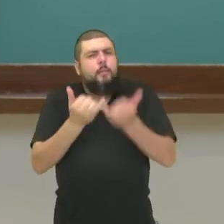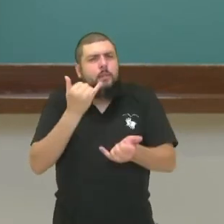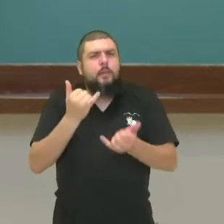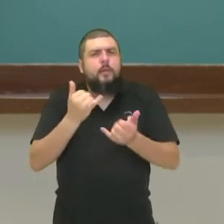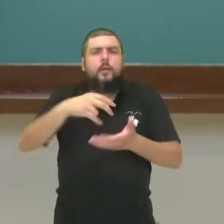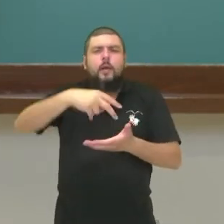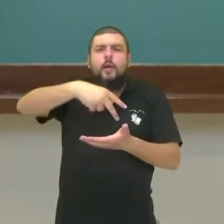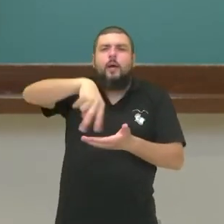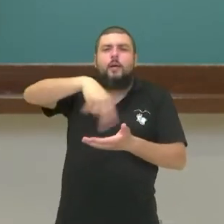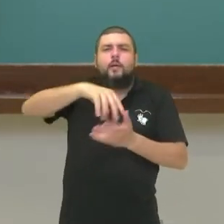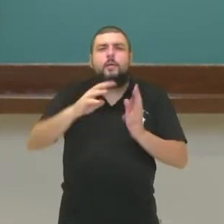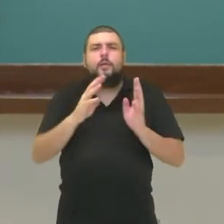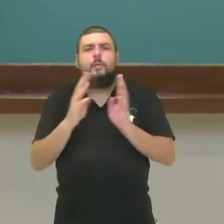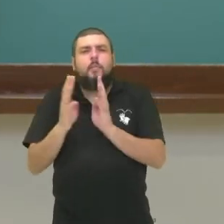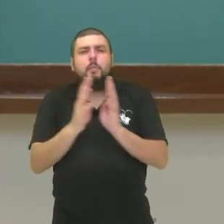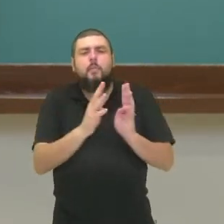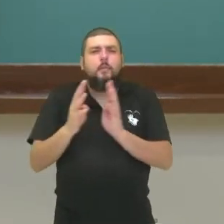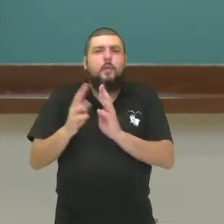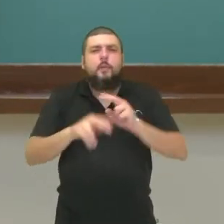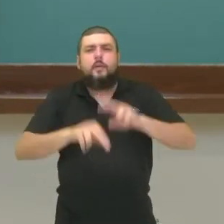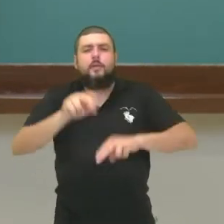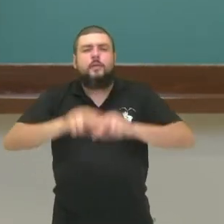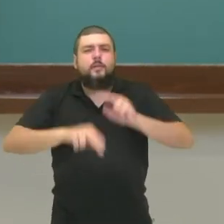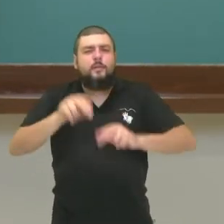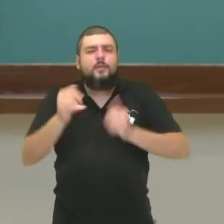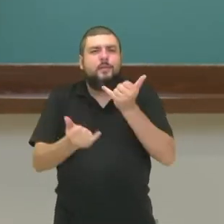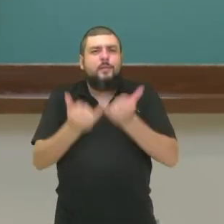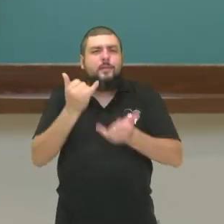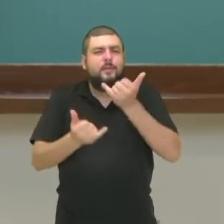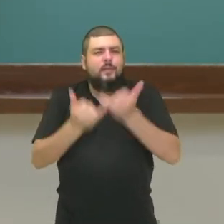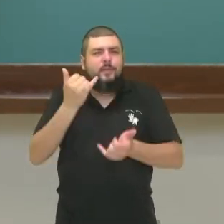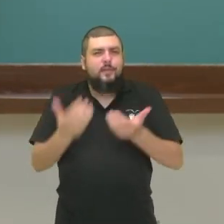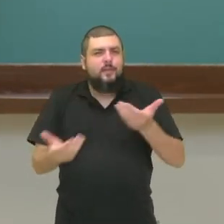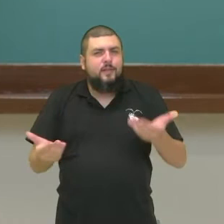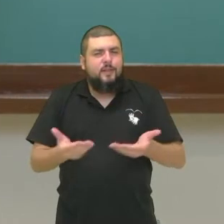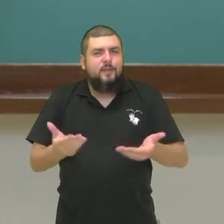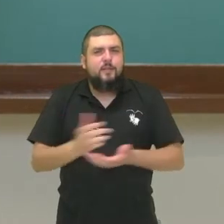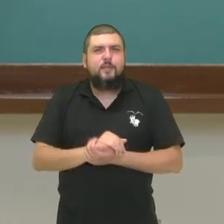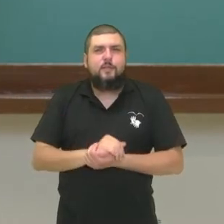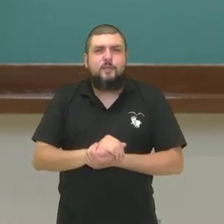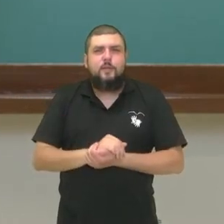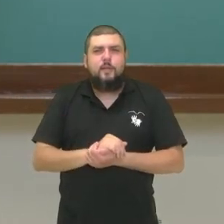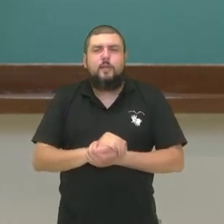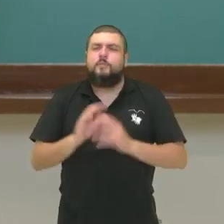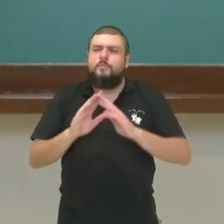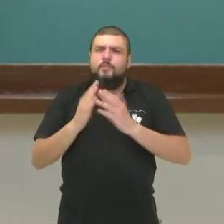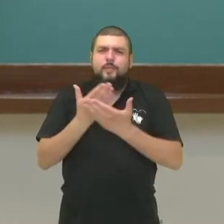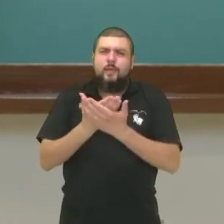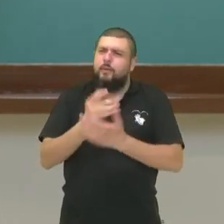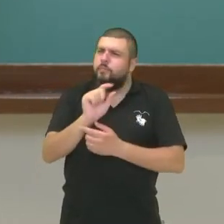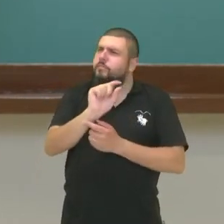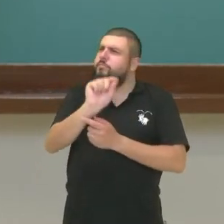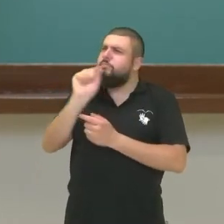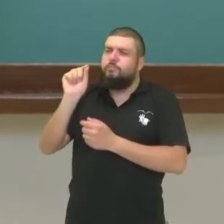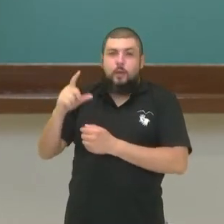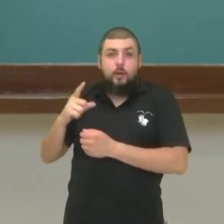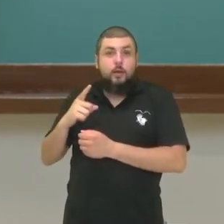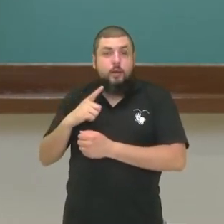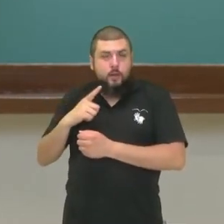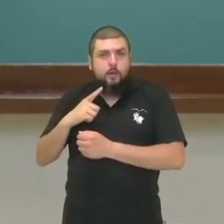junina. Na verdade, a dança de quadrilha que a gente dança tanto nas nossas escolas, ela